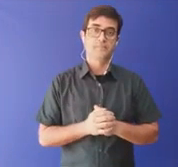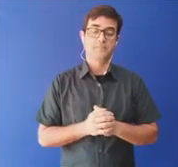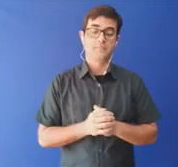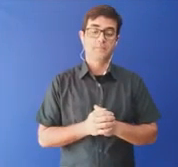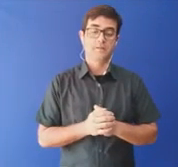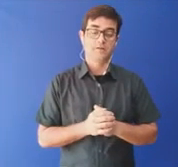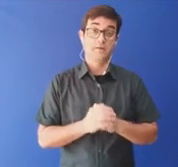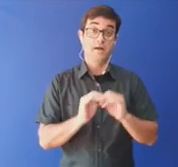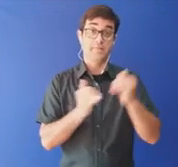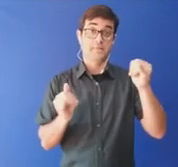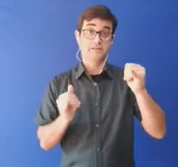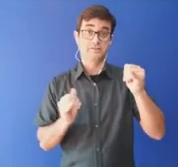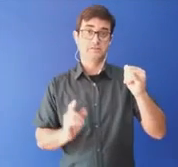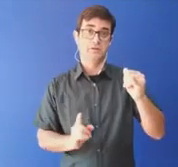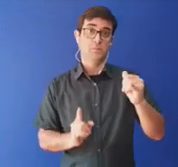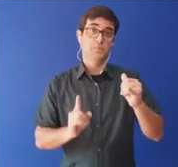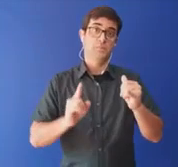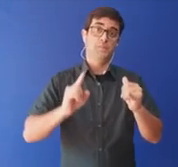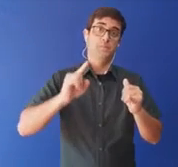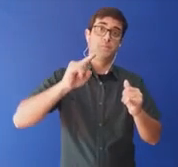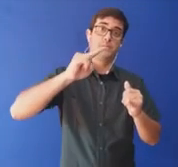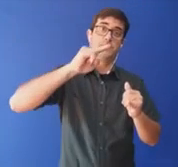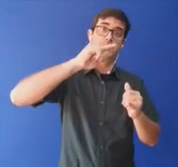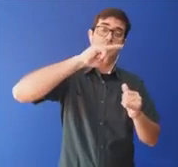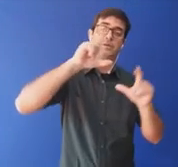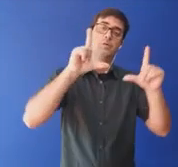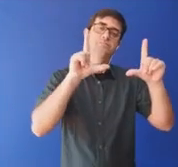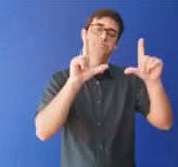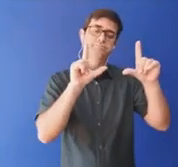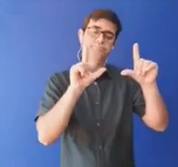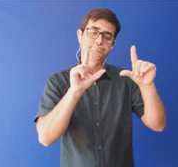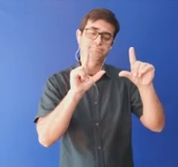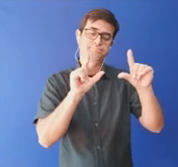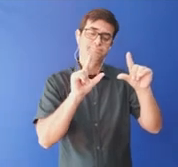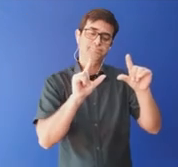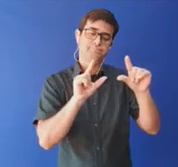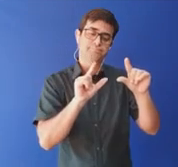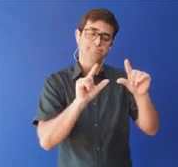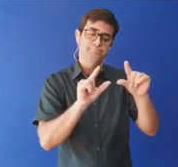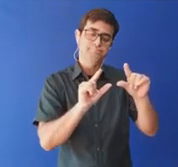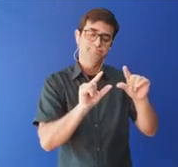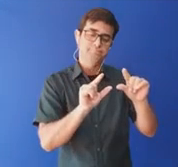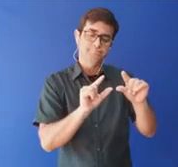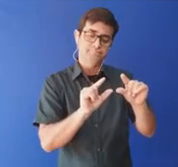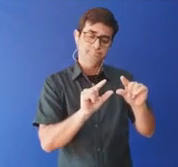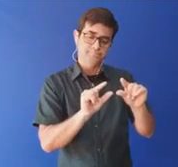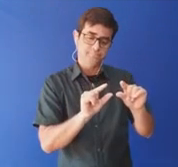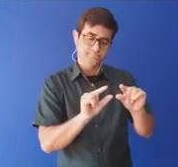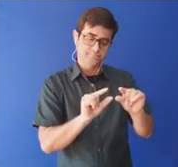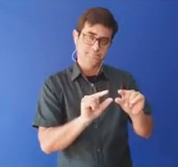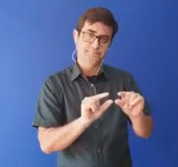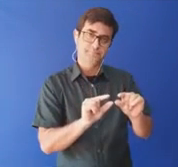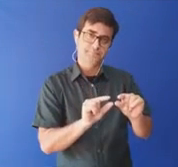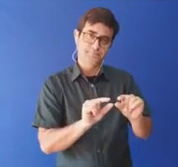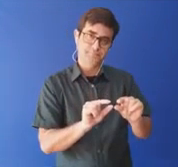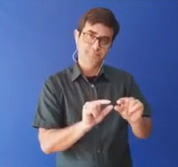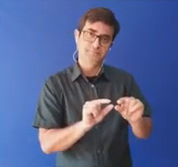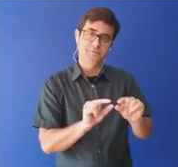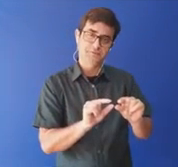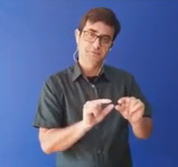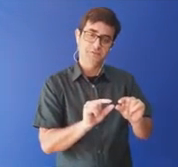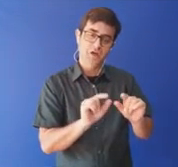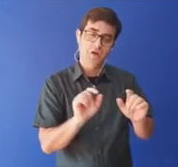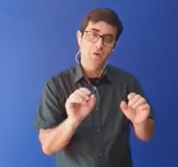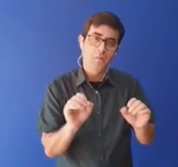vai diminuindo a energia. E essa energia vai diminuindo até que chega um ponto que